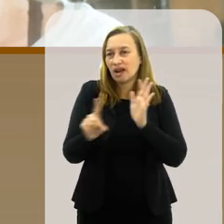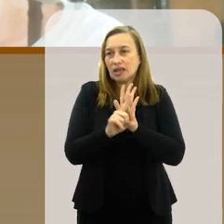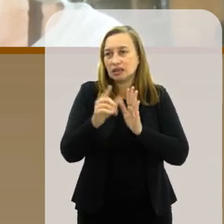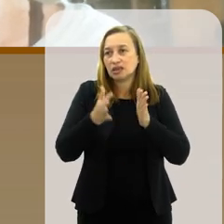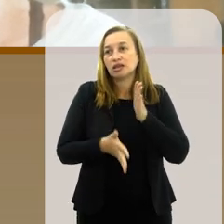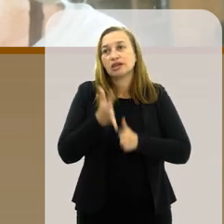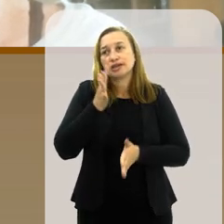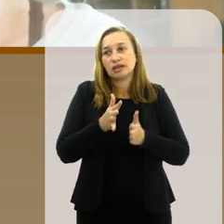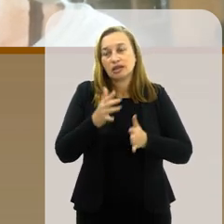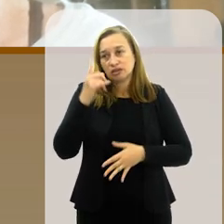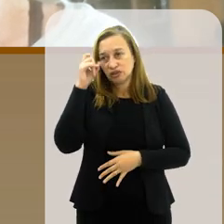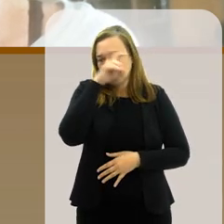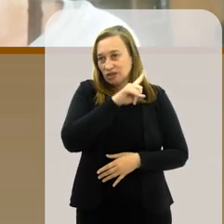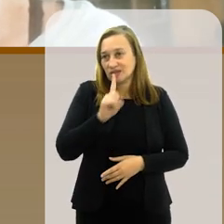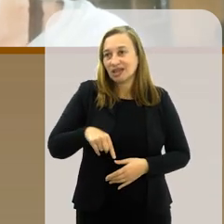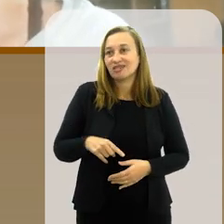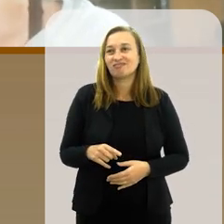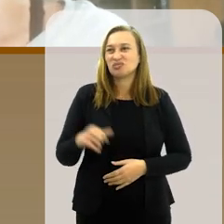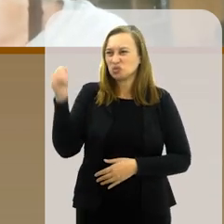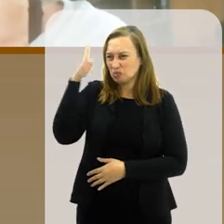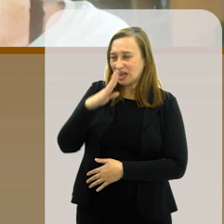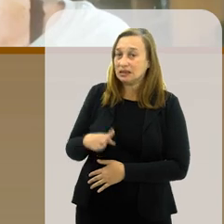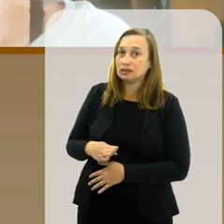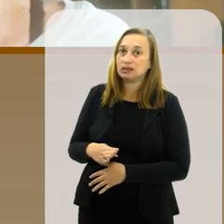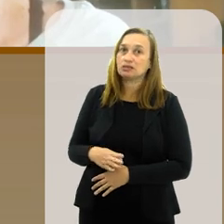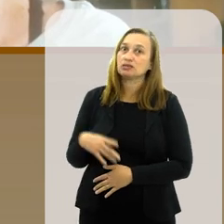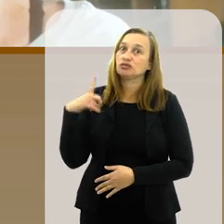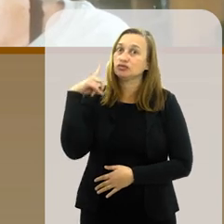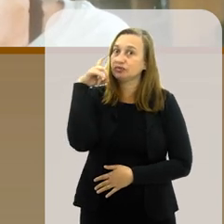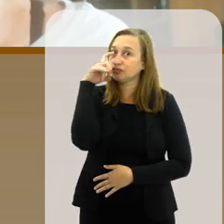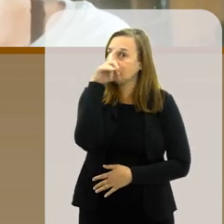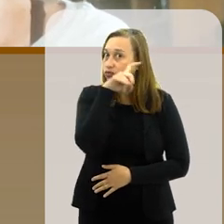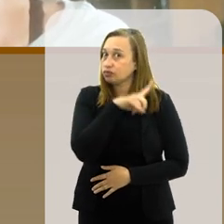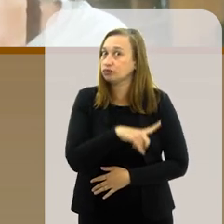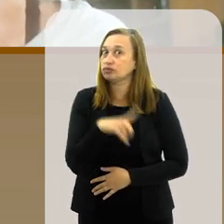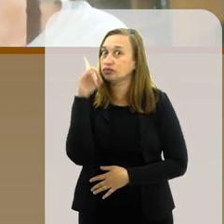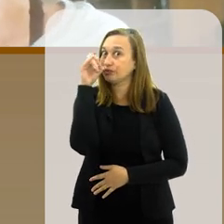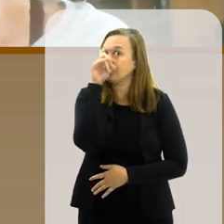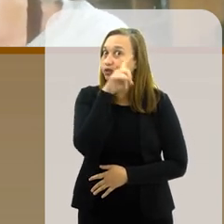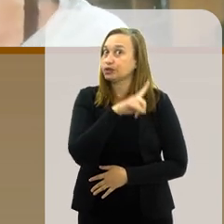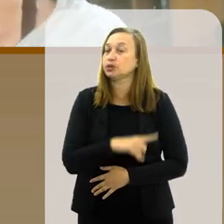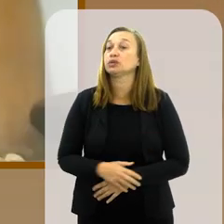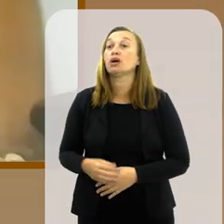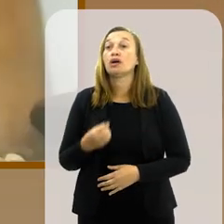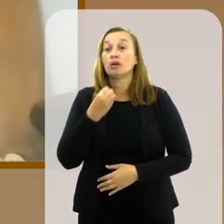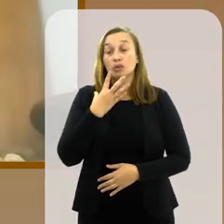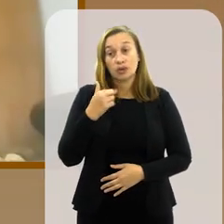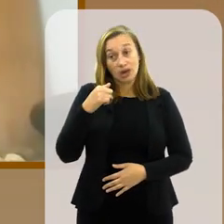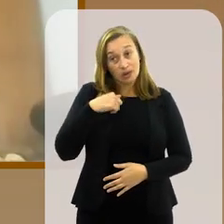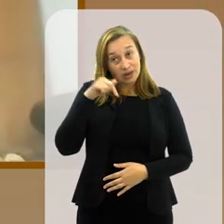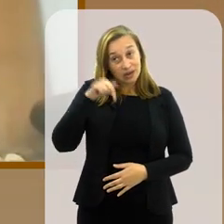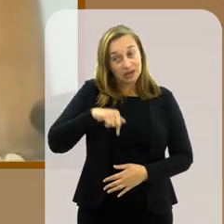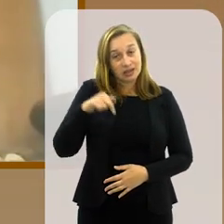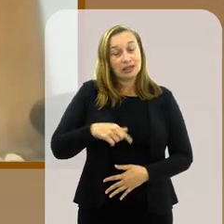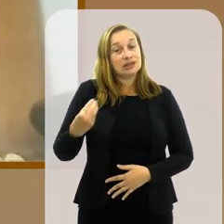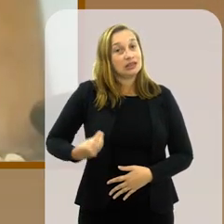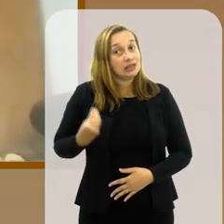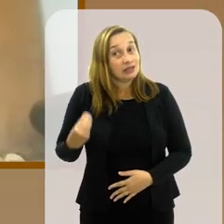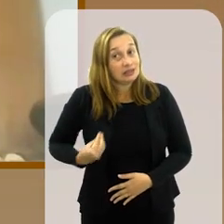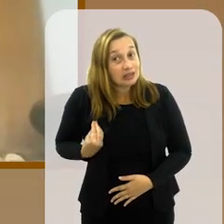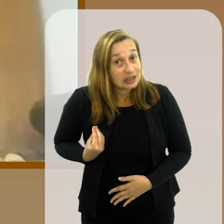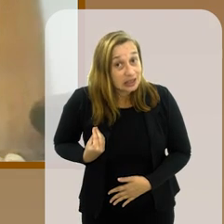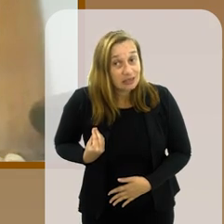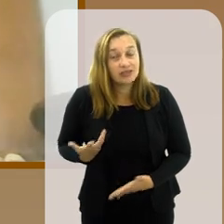contar com a lei é complicado, né? Não, no Brasil é muito complicado. É muito complicado. Bom, eu